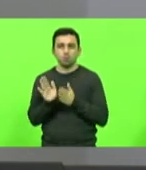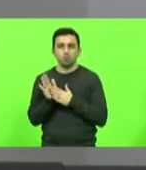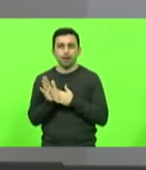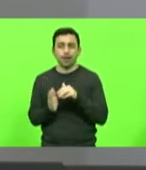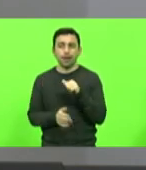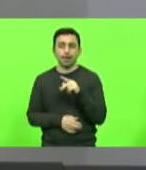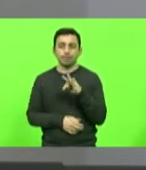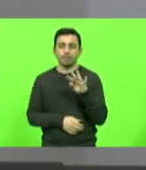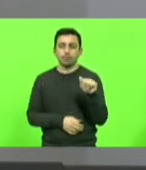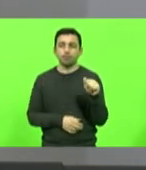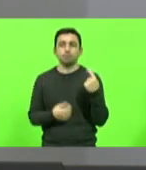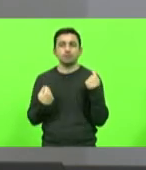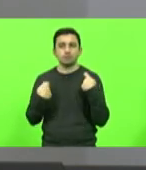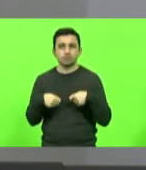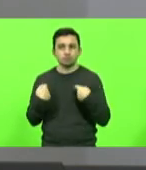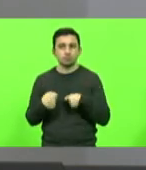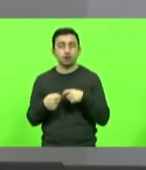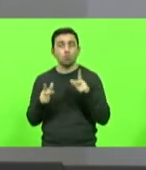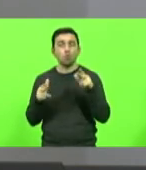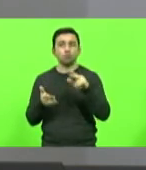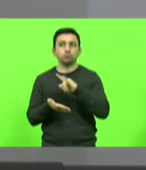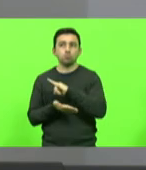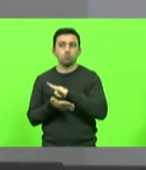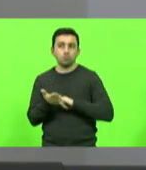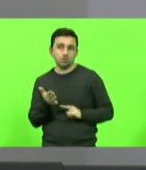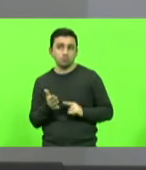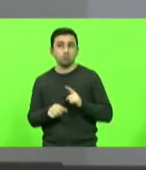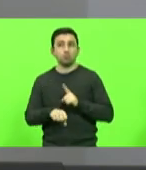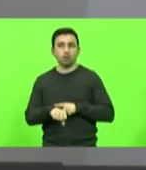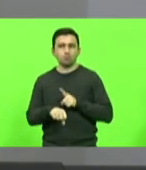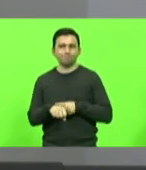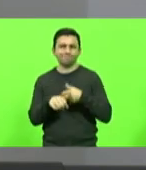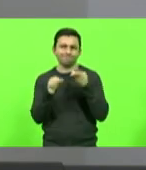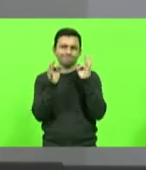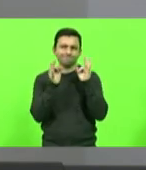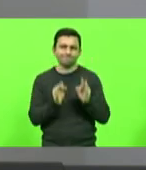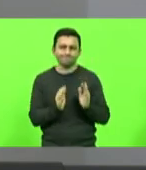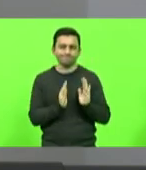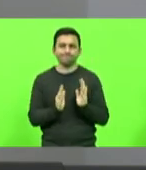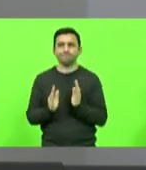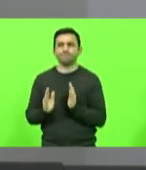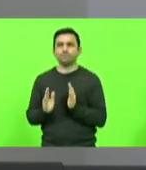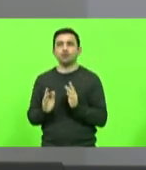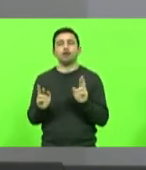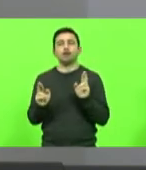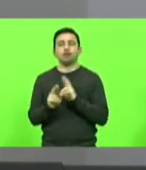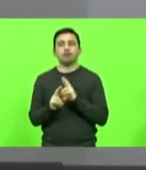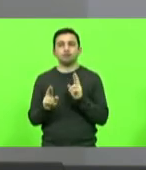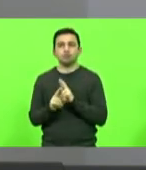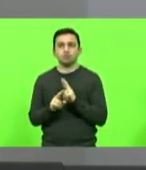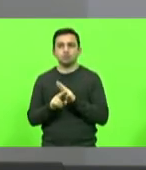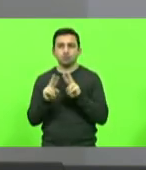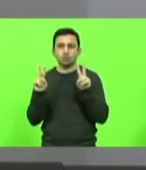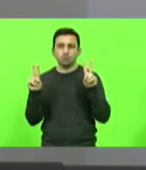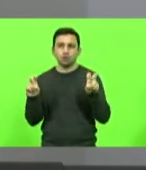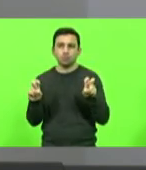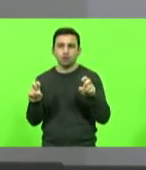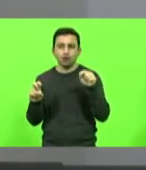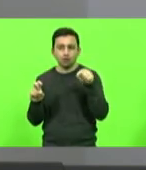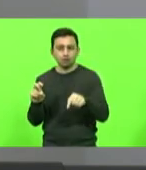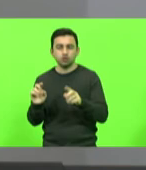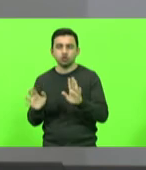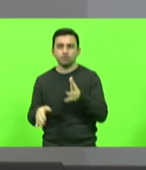sirva de documento com prazos definidos em relação às questões que aqui foram levantadas,